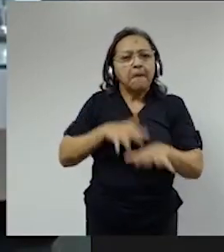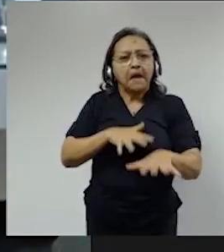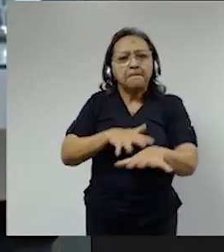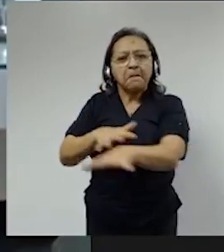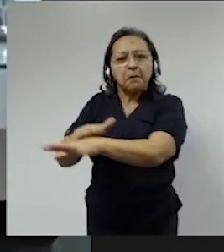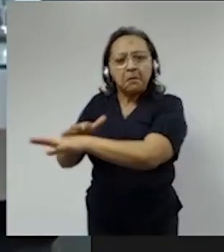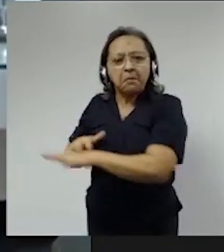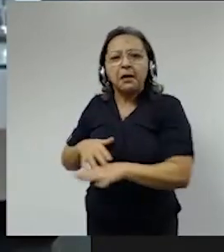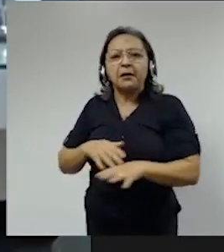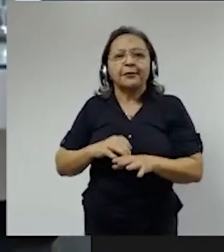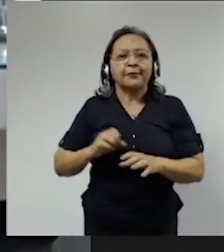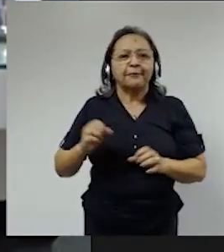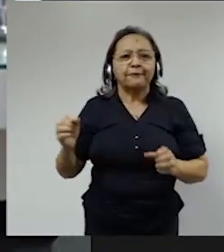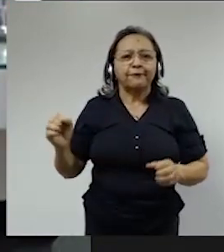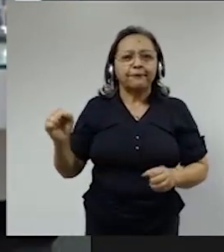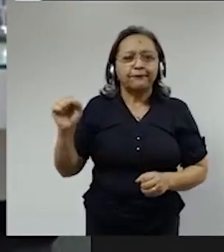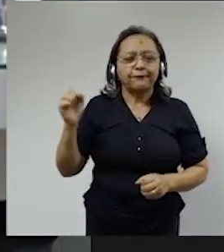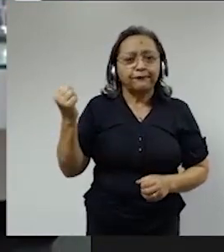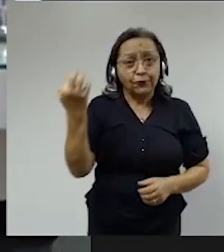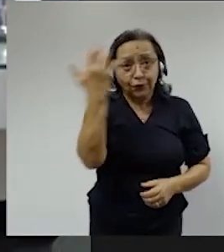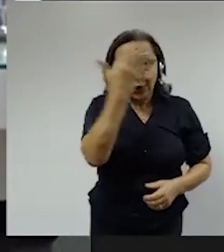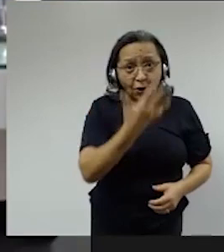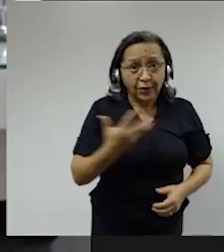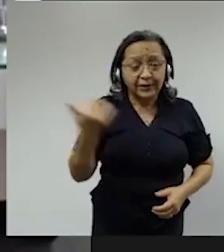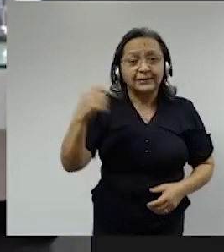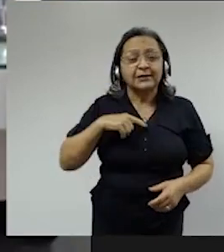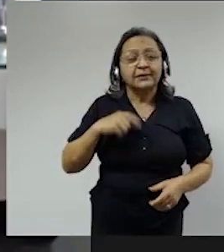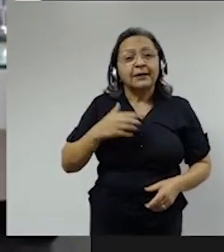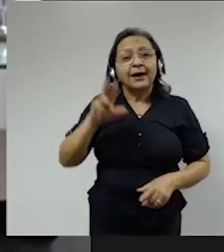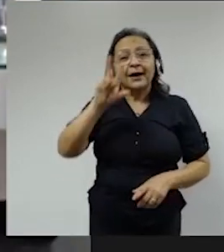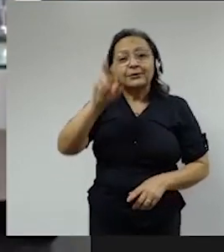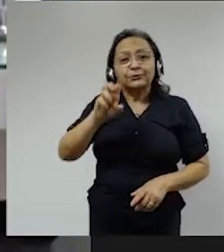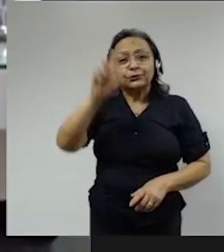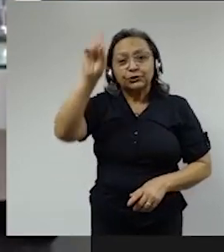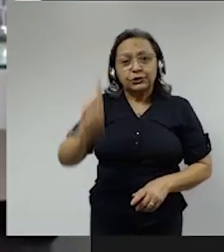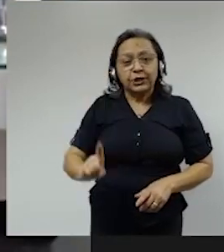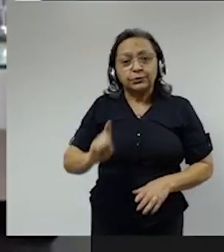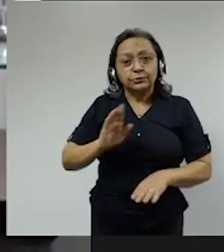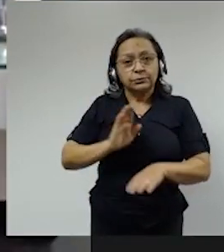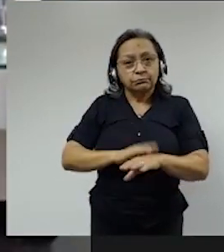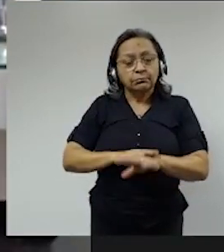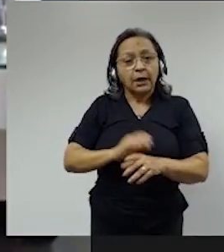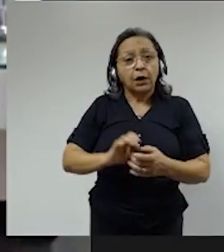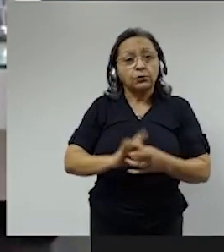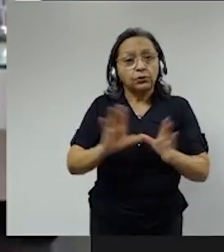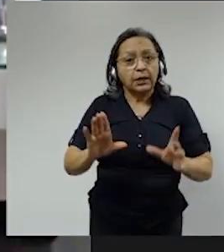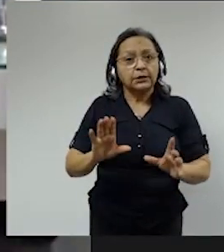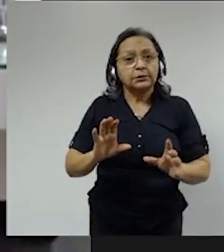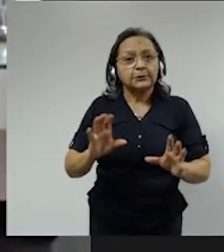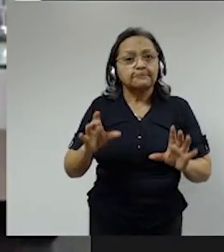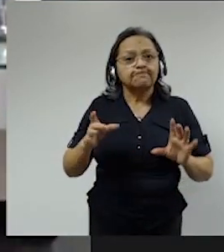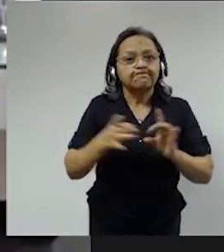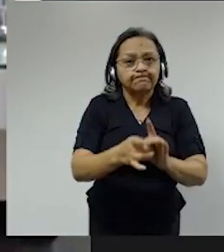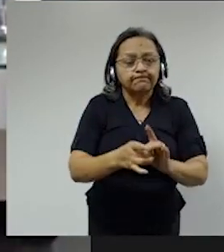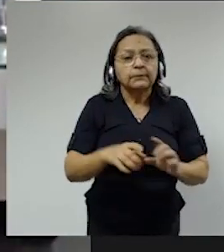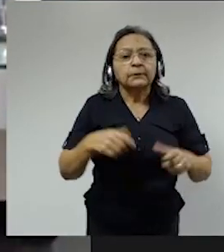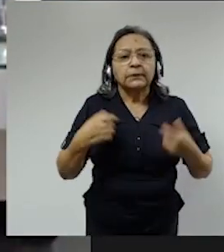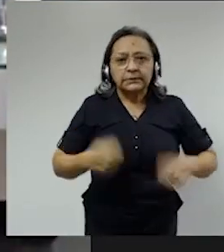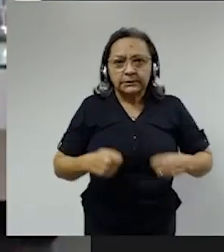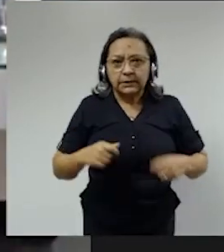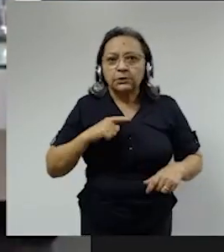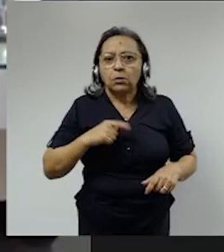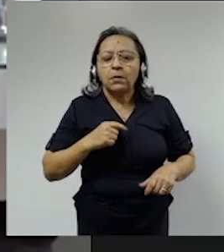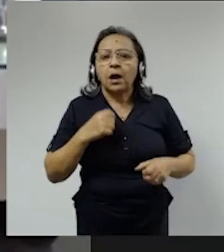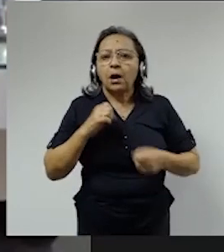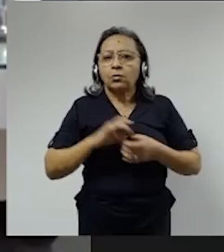folclóricas. Quando a gente fala de direitos autorais e conexos, é certo que a gente tem uma necessidade de autorização prévia e